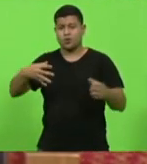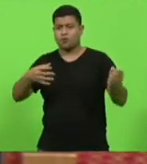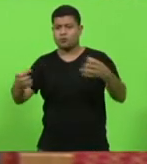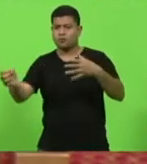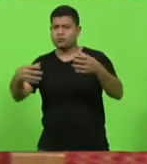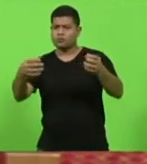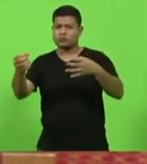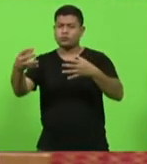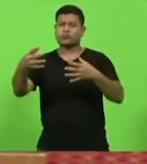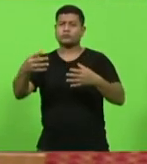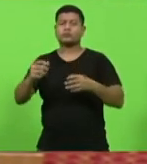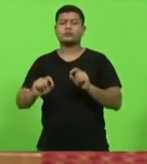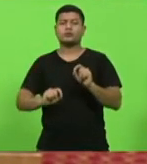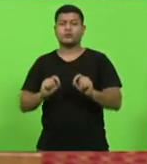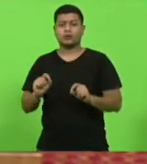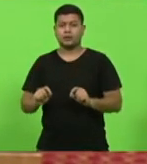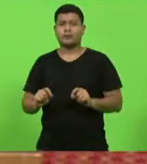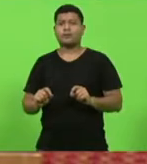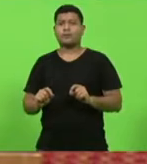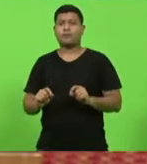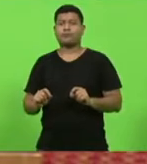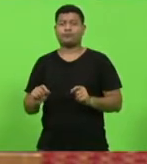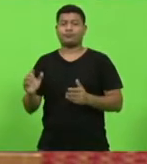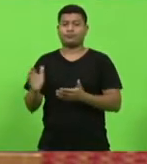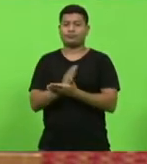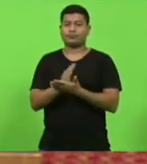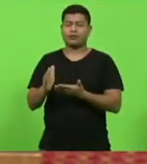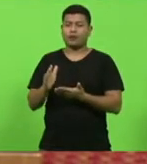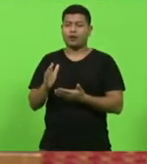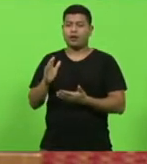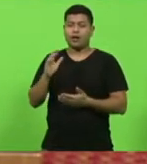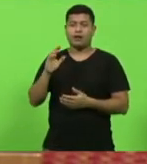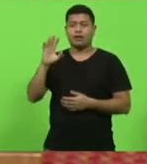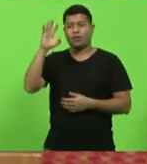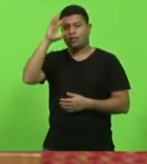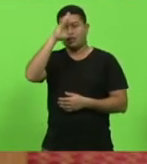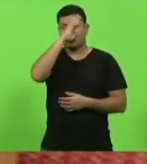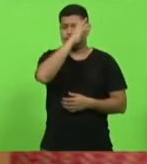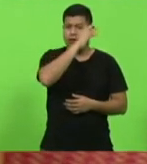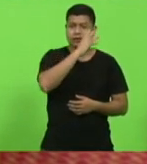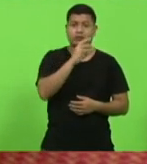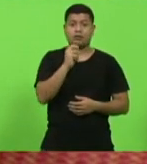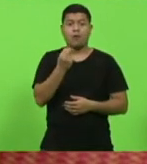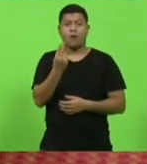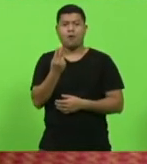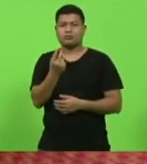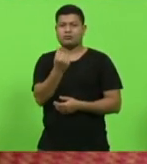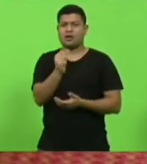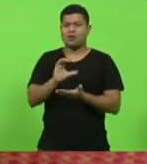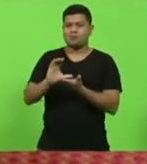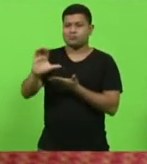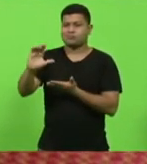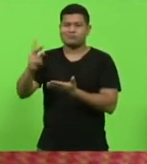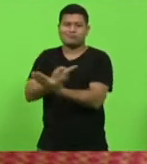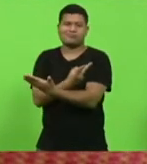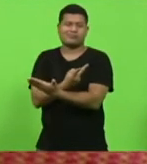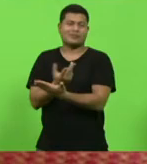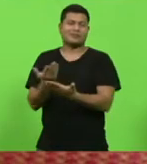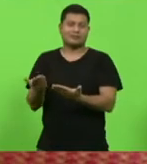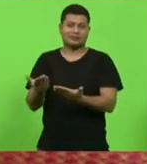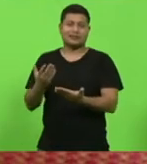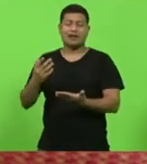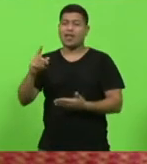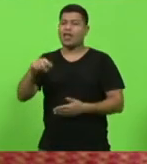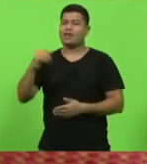formas de de descuidar e de aplicar mal muito dinheiro público é sempre